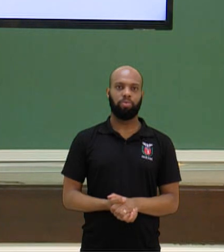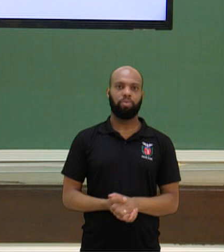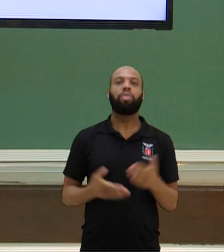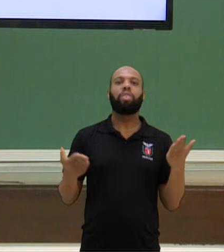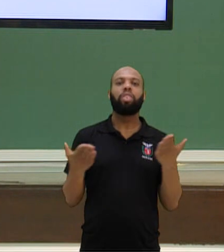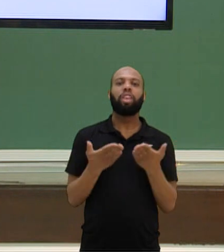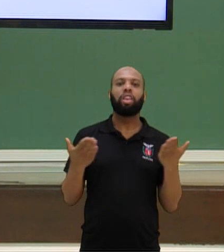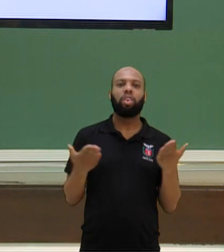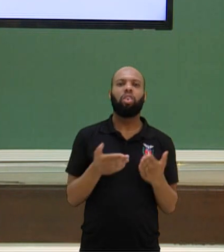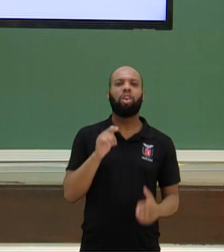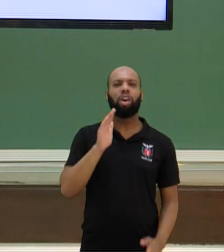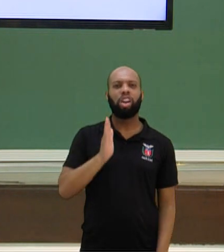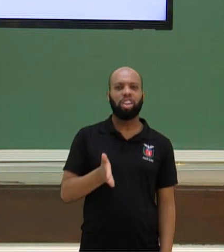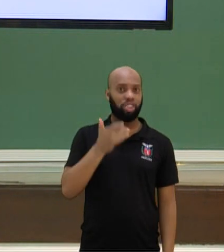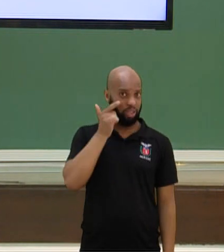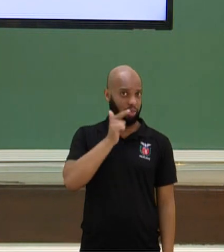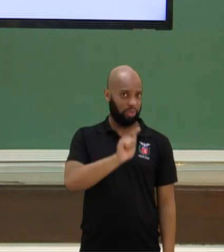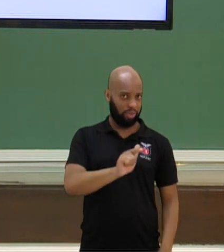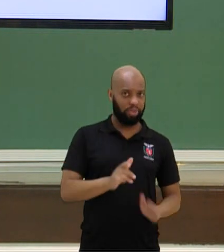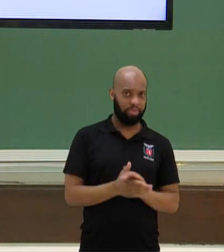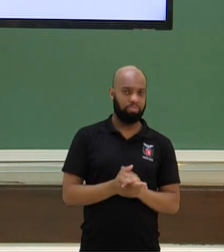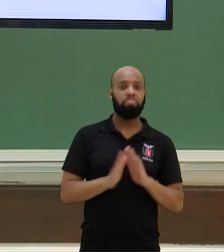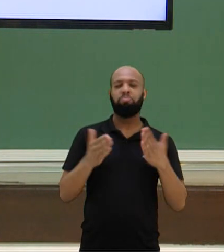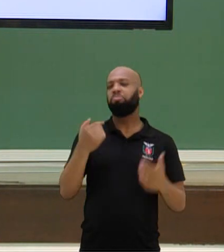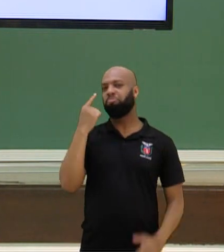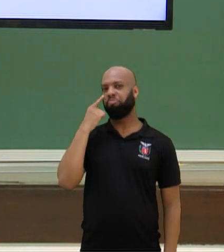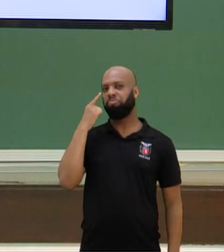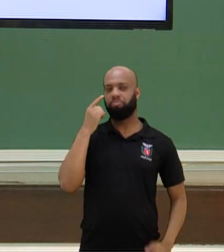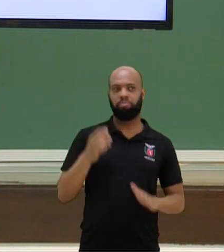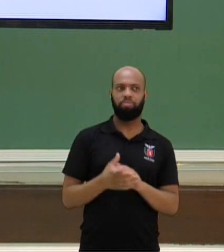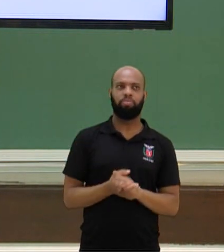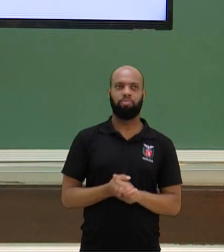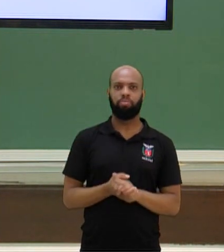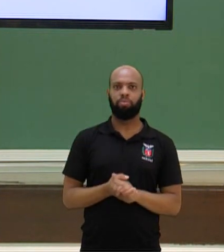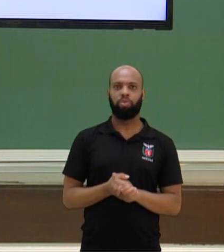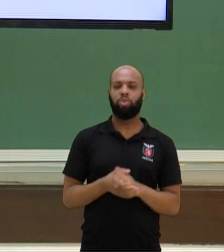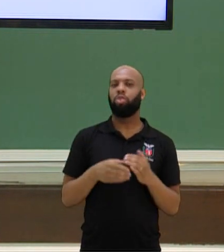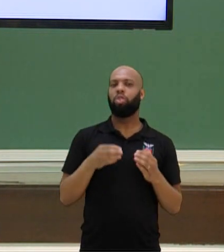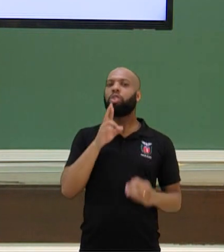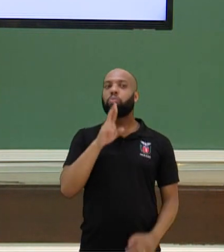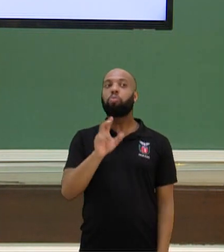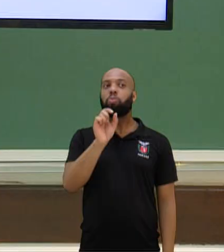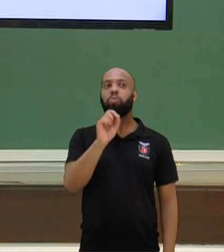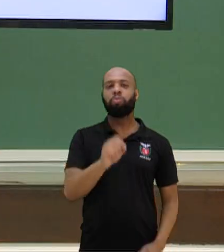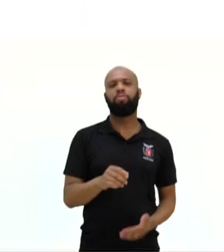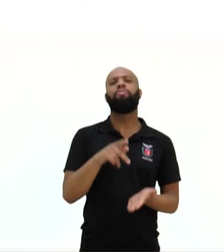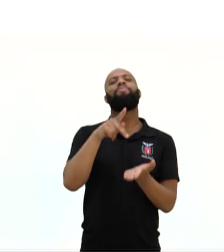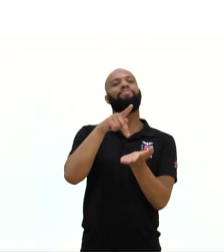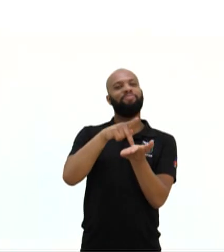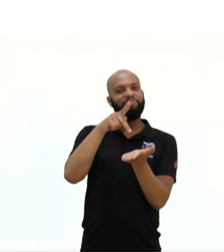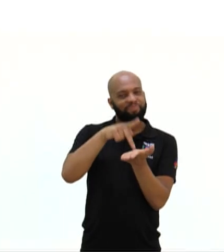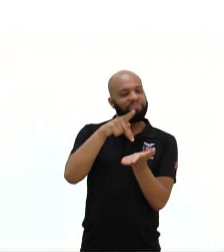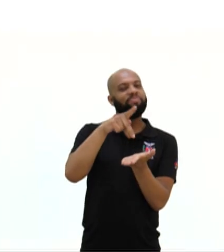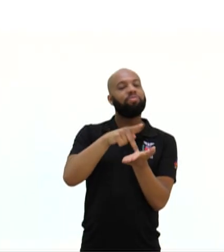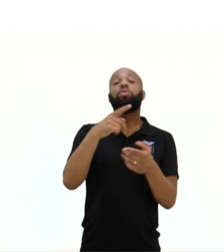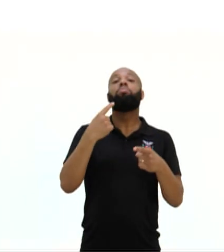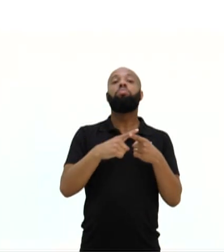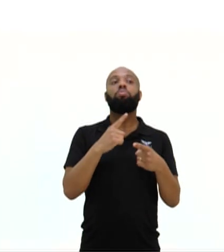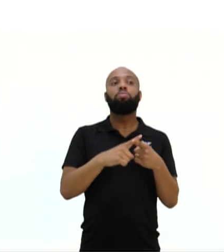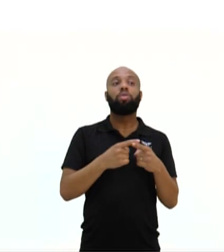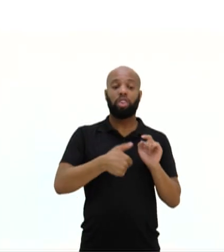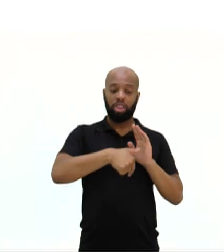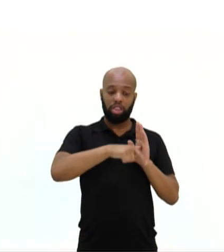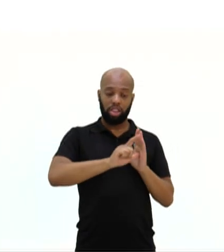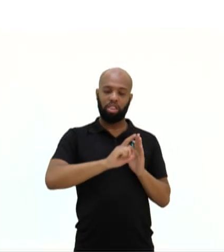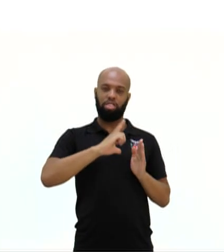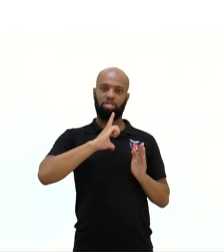Vamos lá, pessoal, conseguiram? Então, olhem aqui. Vamos ver qual que é a resposta? É verdadeiro, né? Porque nós